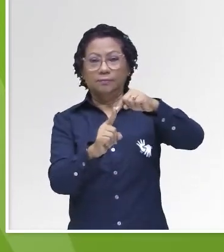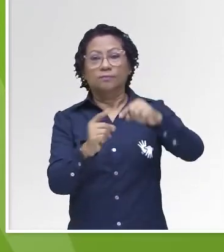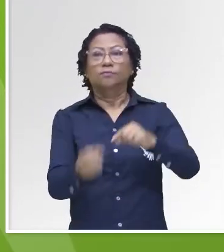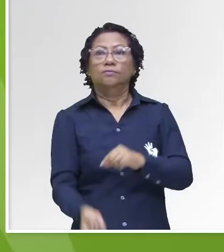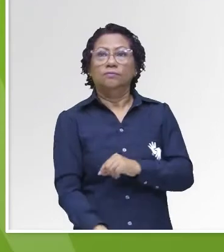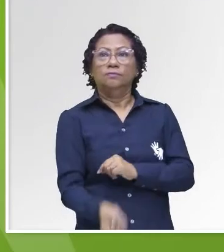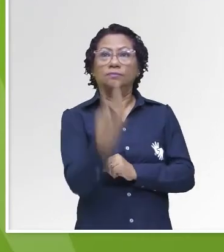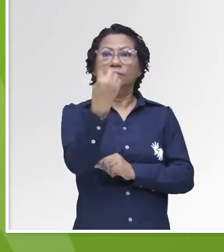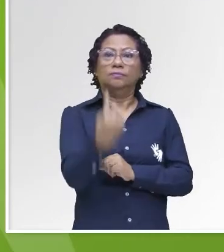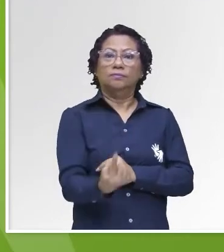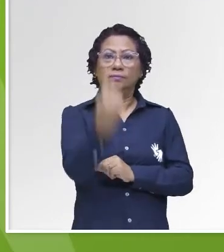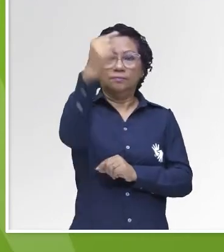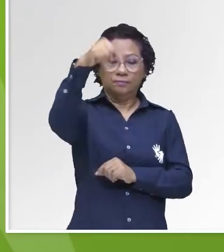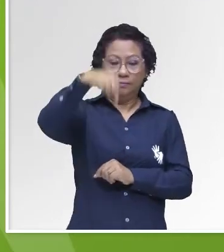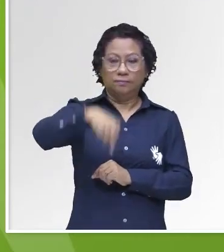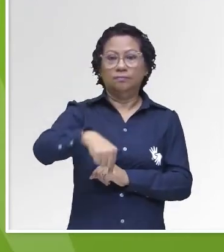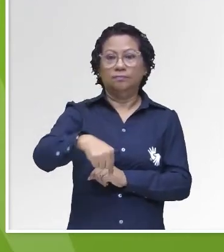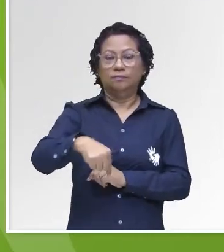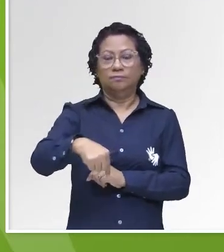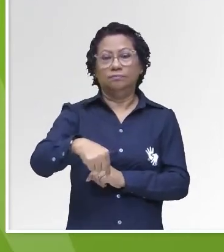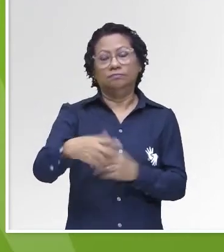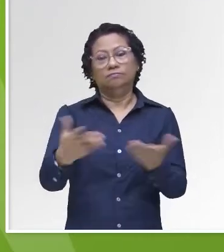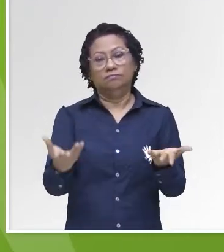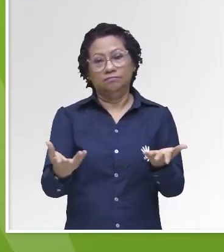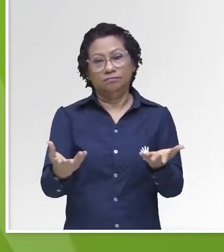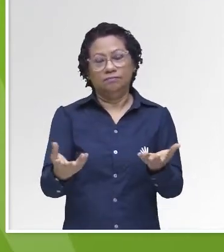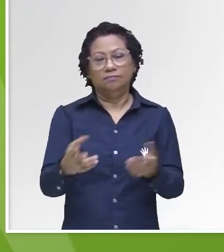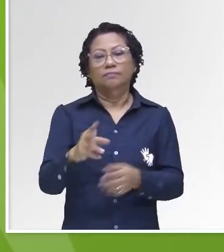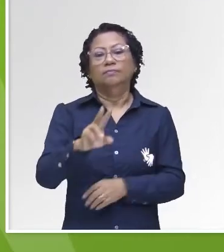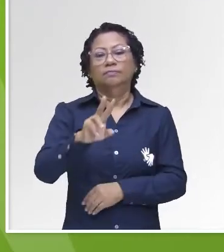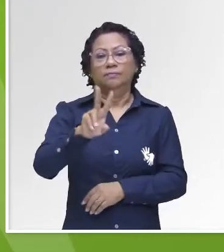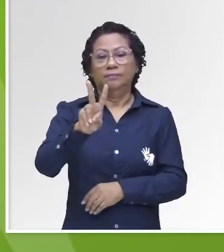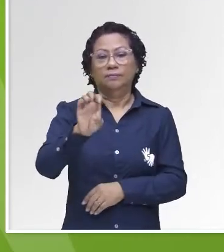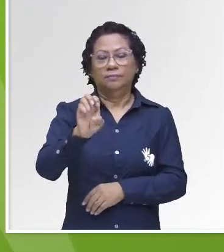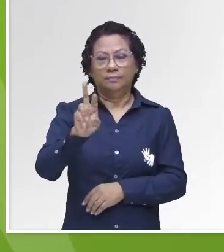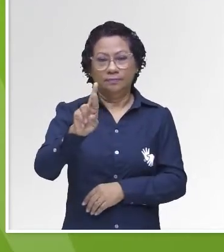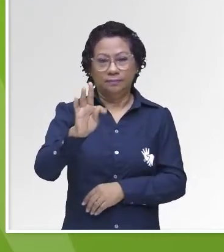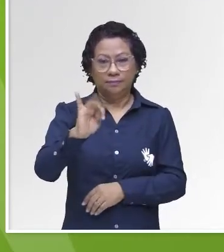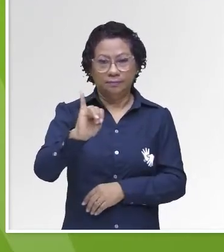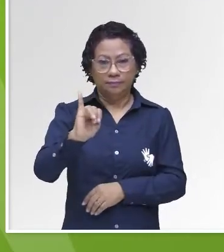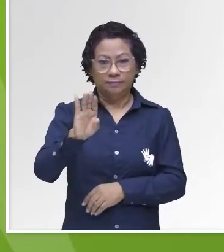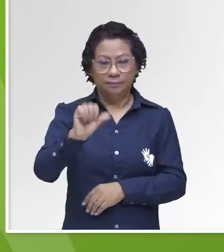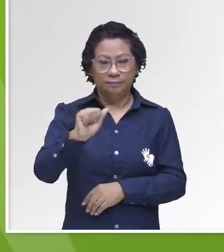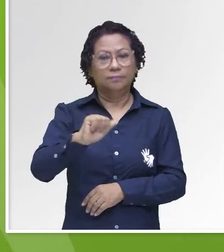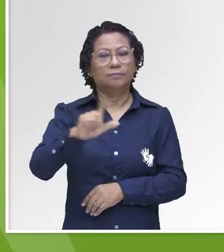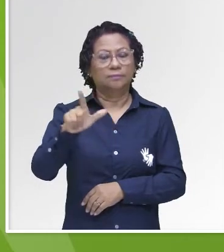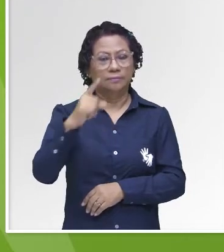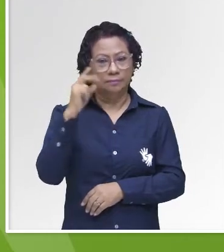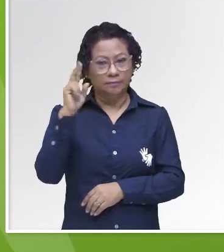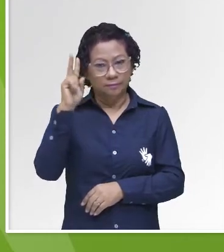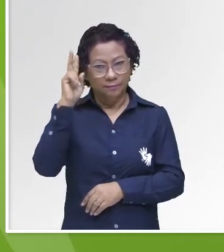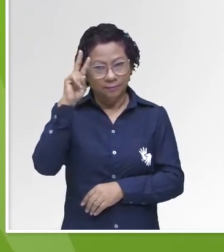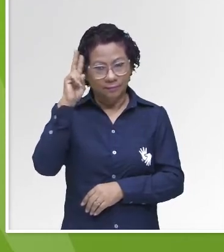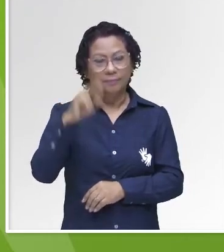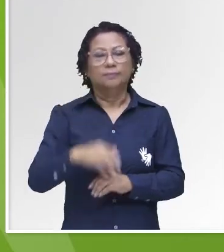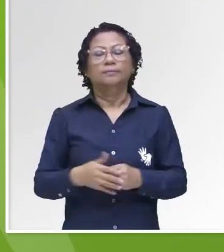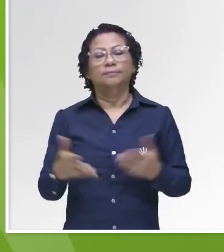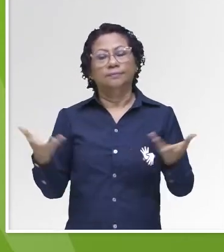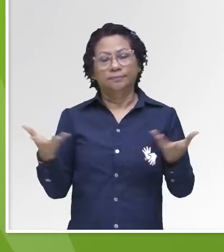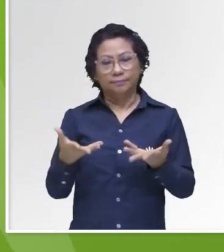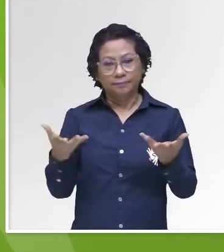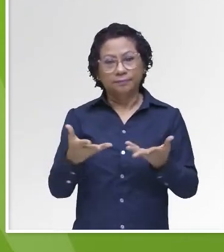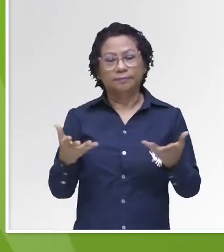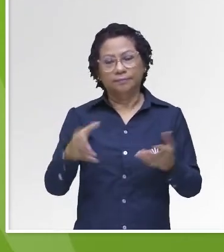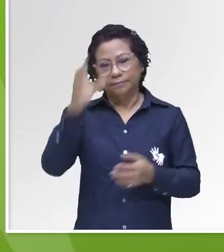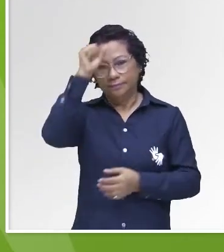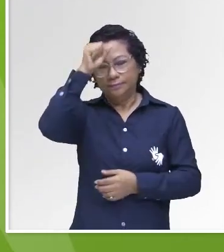na mesma direção, tá certo? Qual é a direção? A direção vertical. Mas agora nós vamos entender os